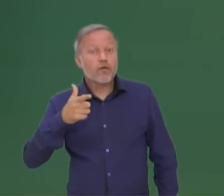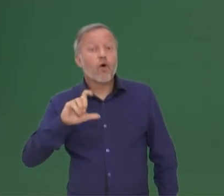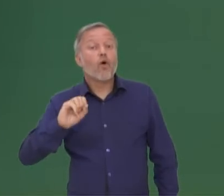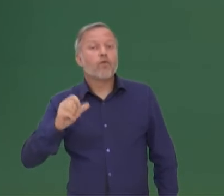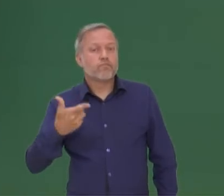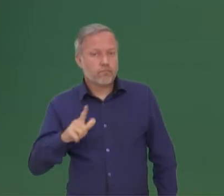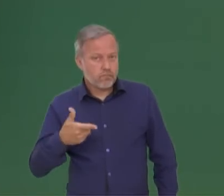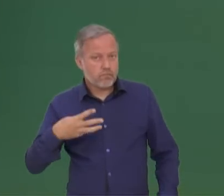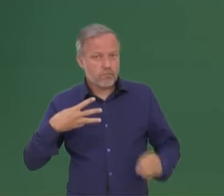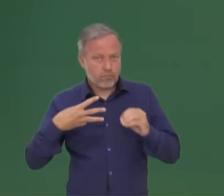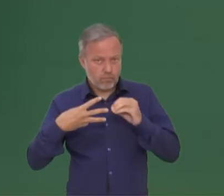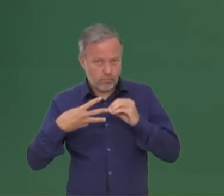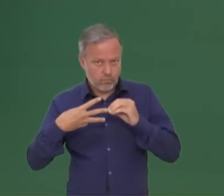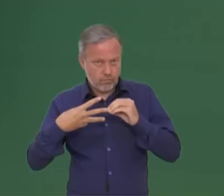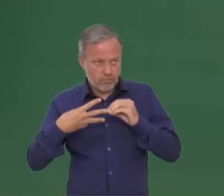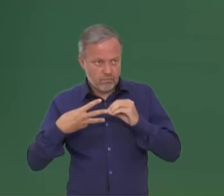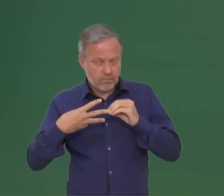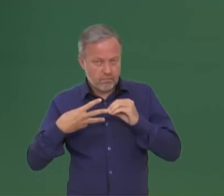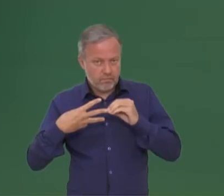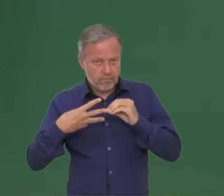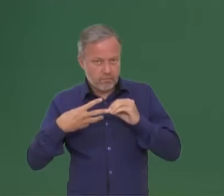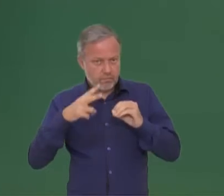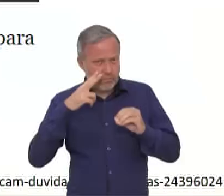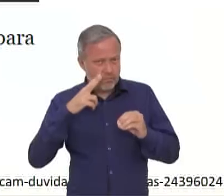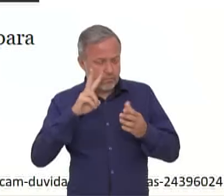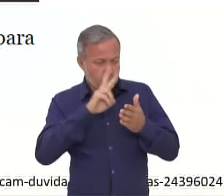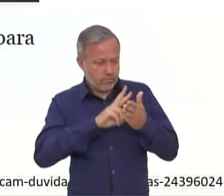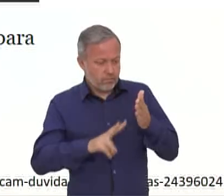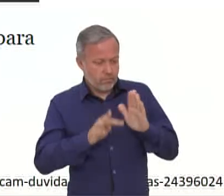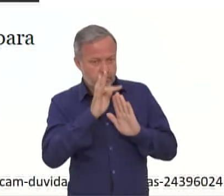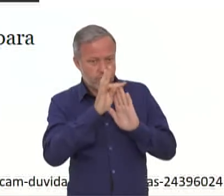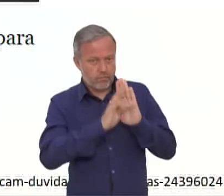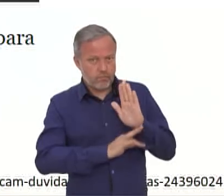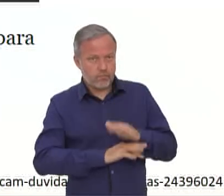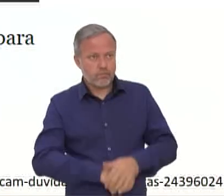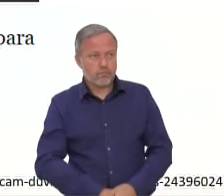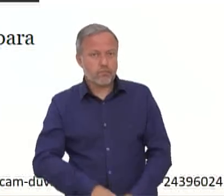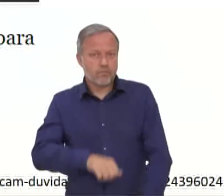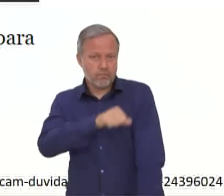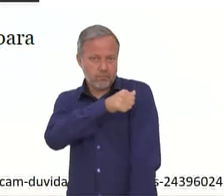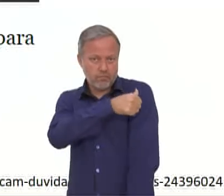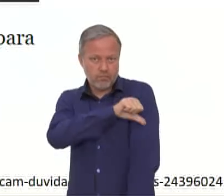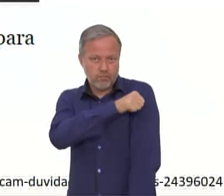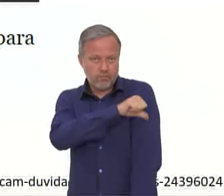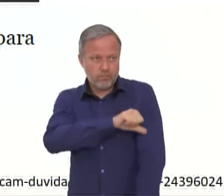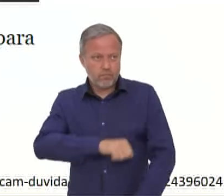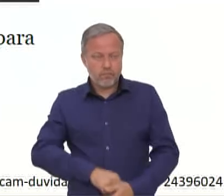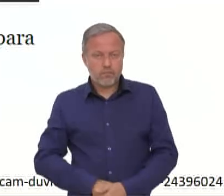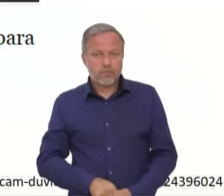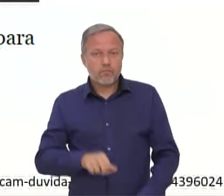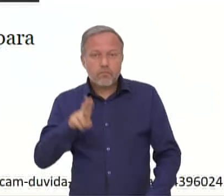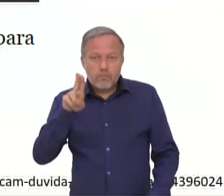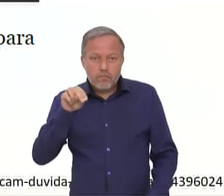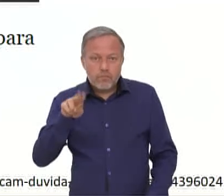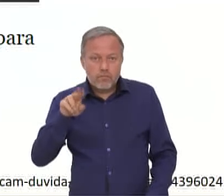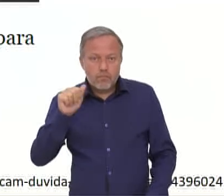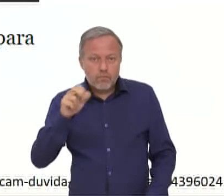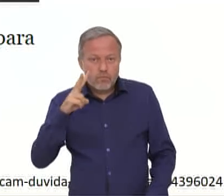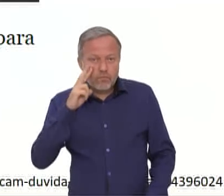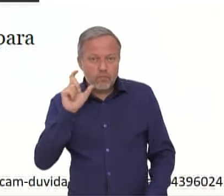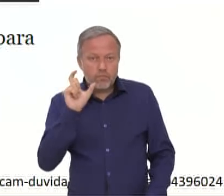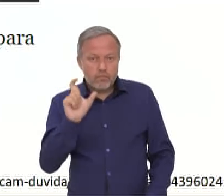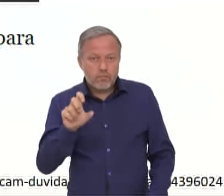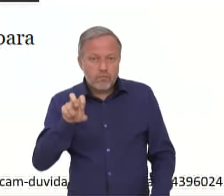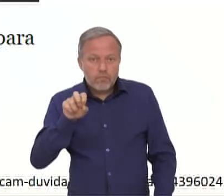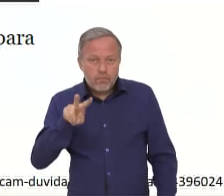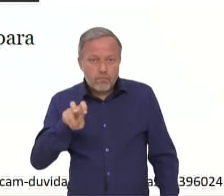vamos para a notícia, vamos ler um pouquinho e aprender mais um pouquinho? Rio. Nunca a palavra vírus foi tão